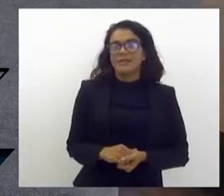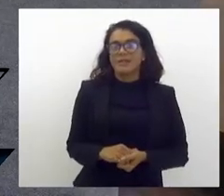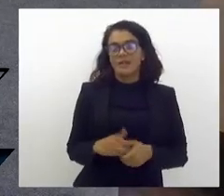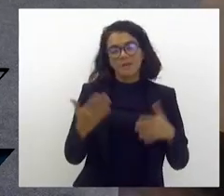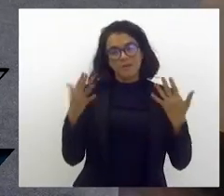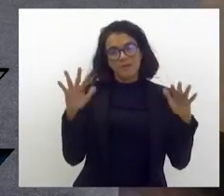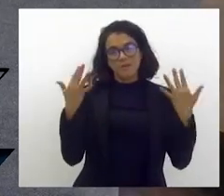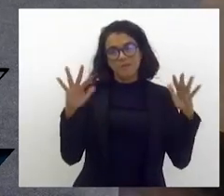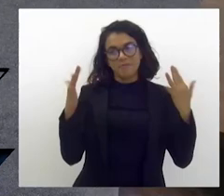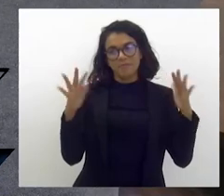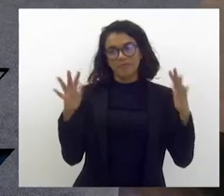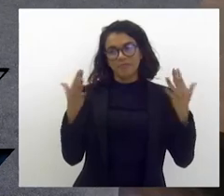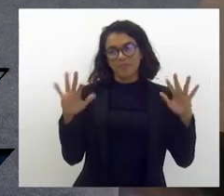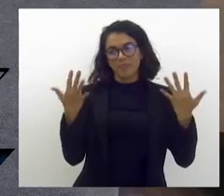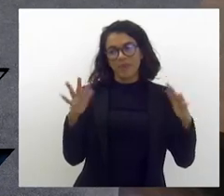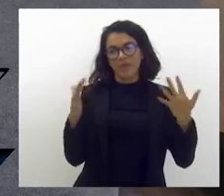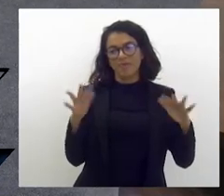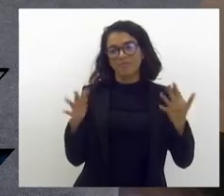Então, te